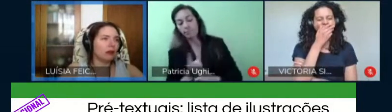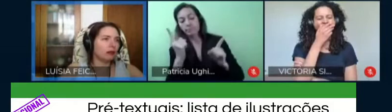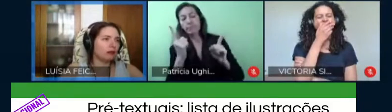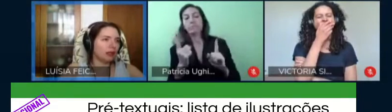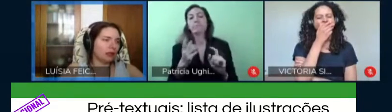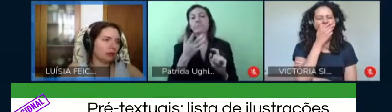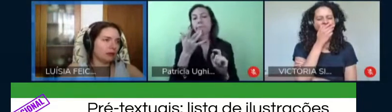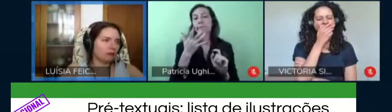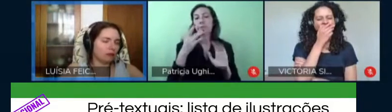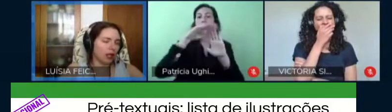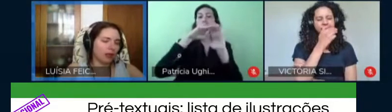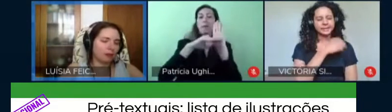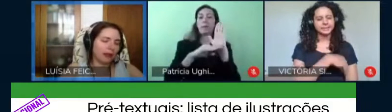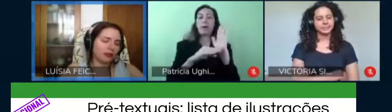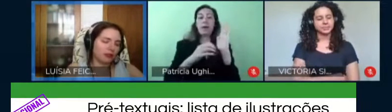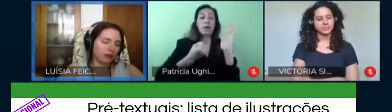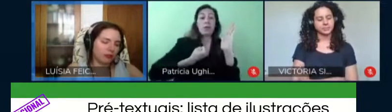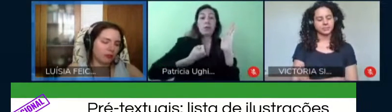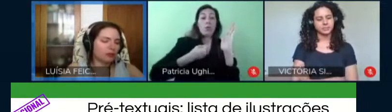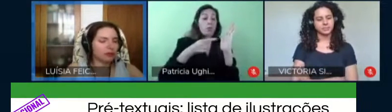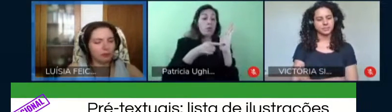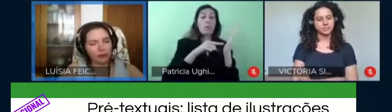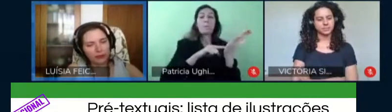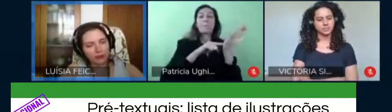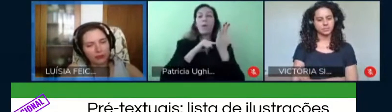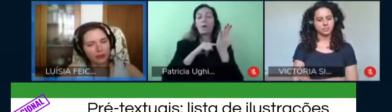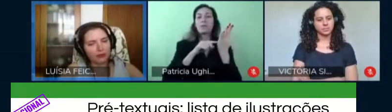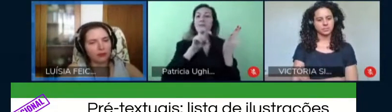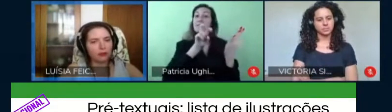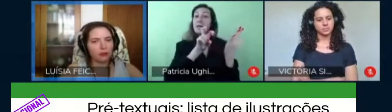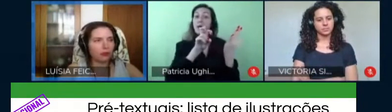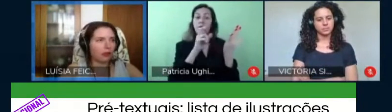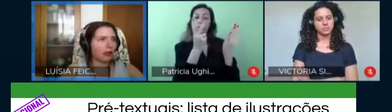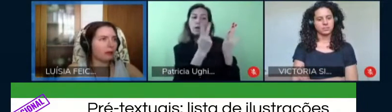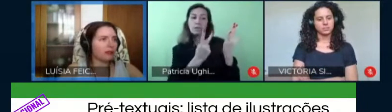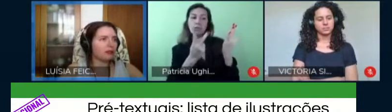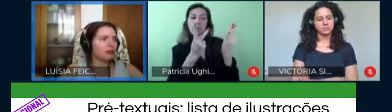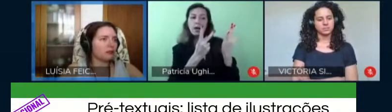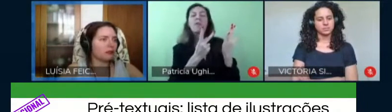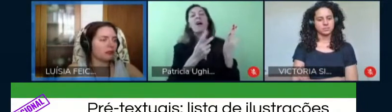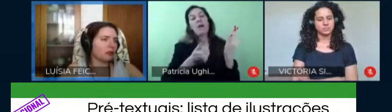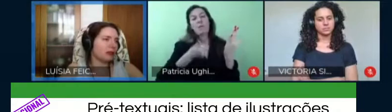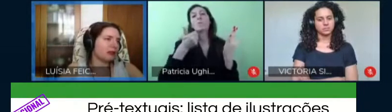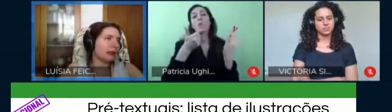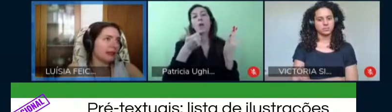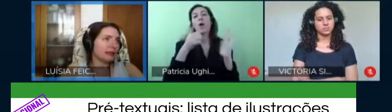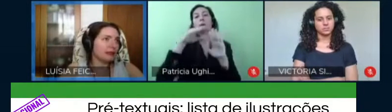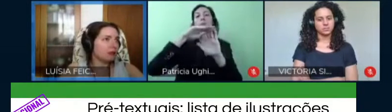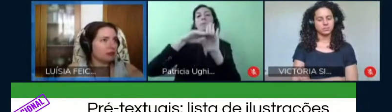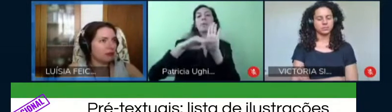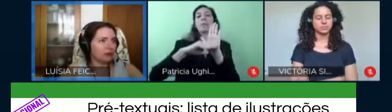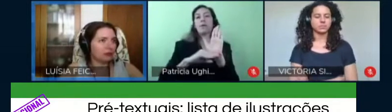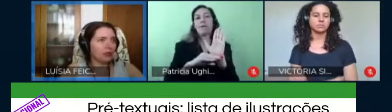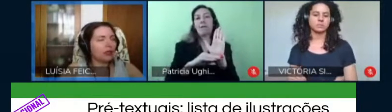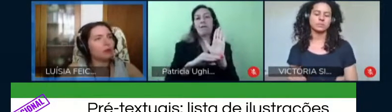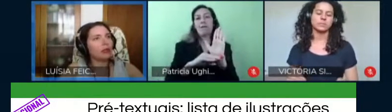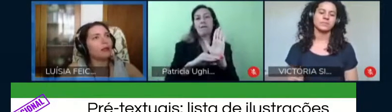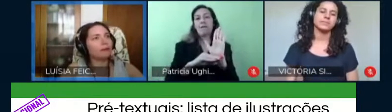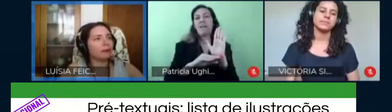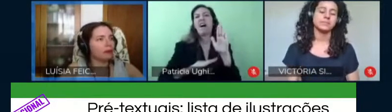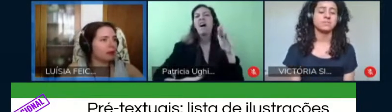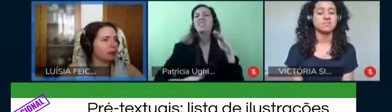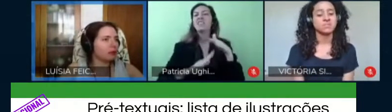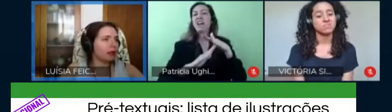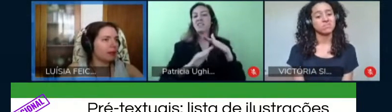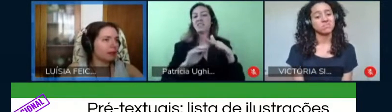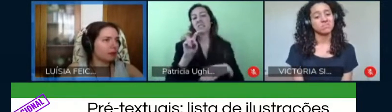Então, se tem mais de 5 figuras, pode ser que faça sentido colocar uma lista de ilustrações. Até 5 talvez não tenha